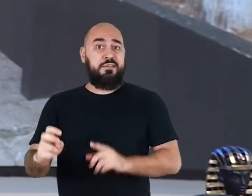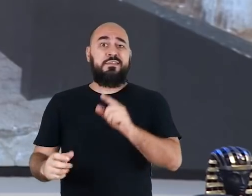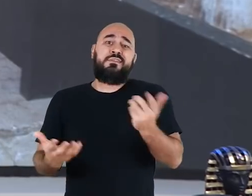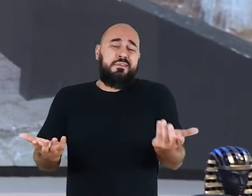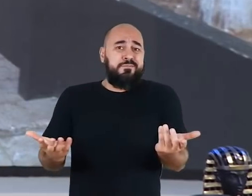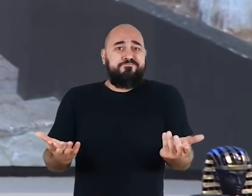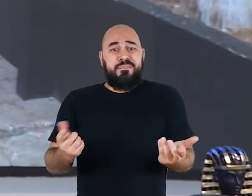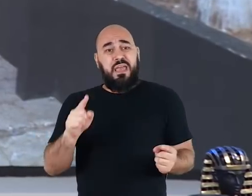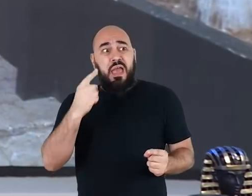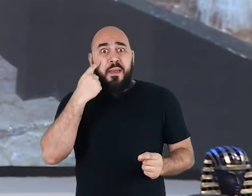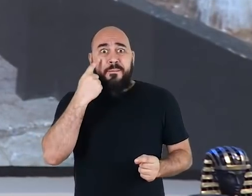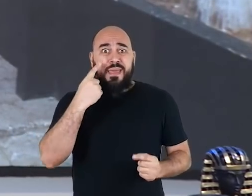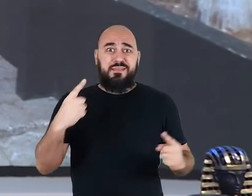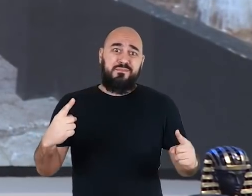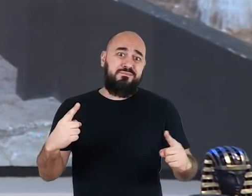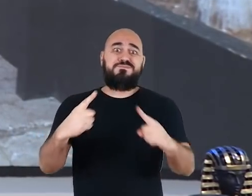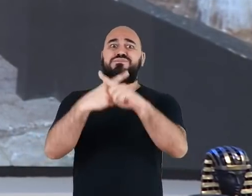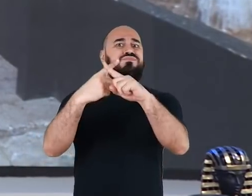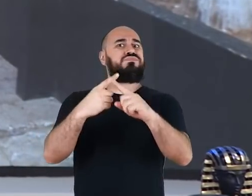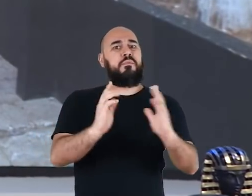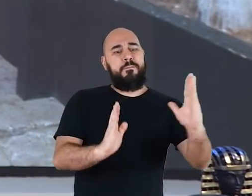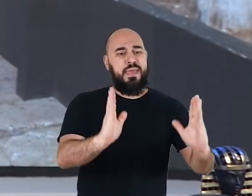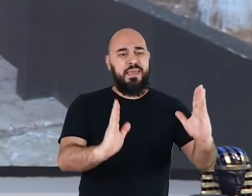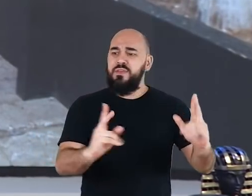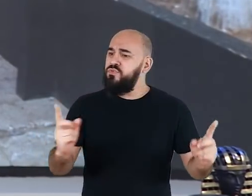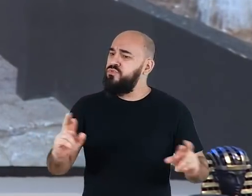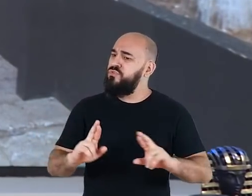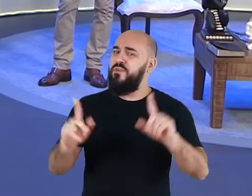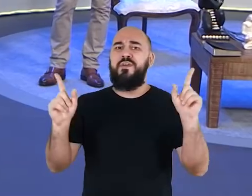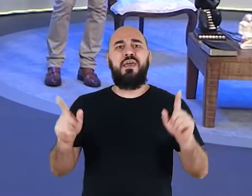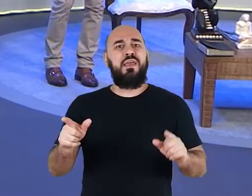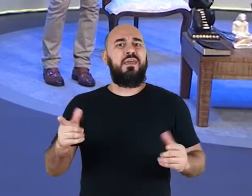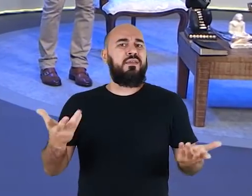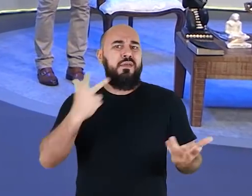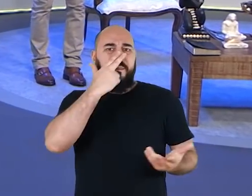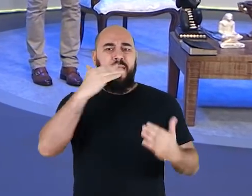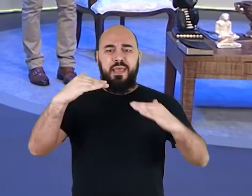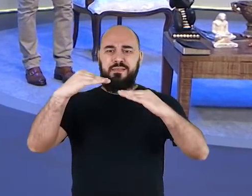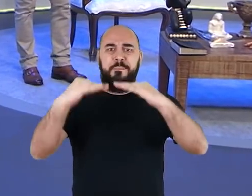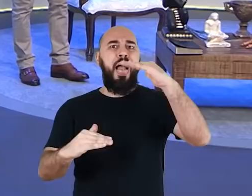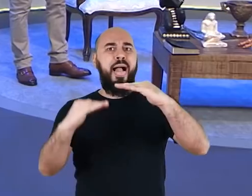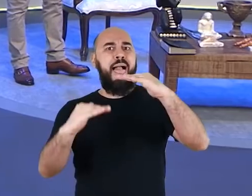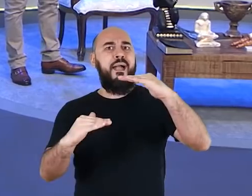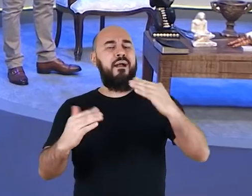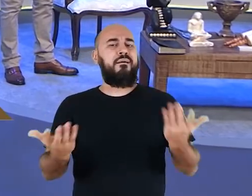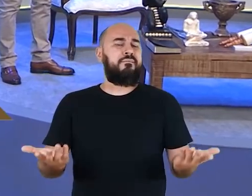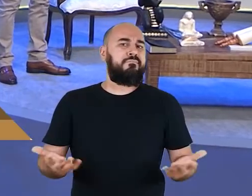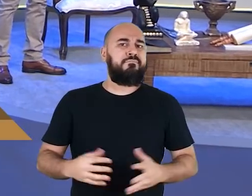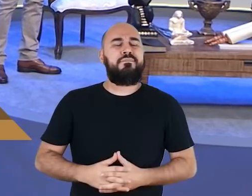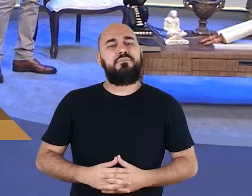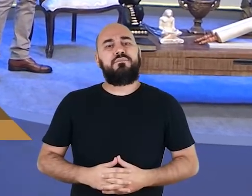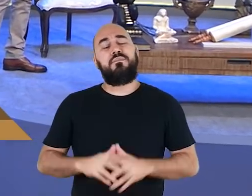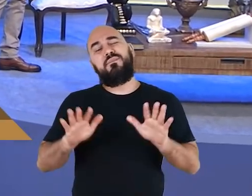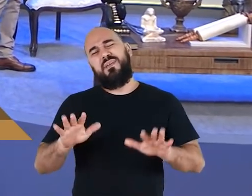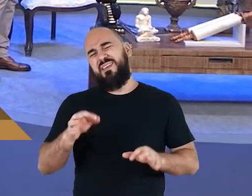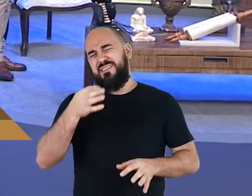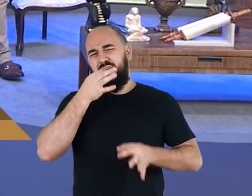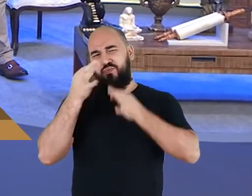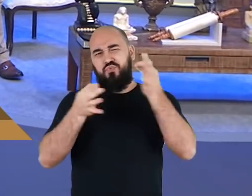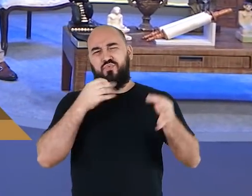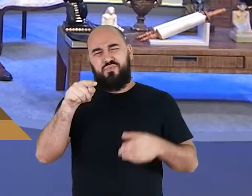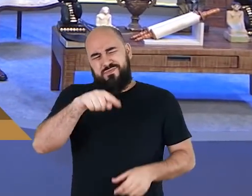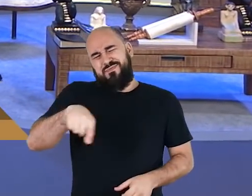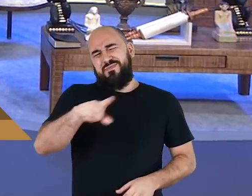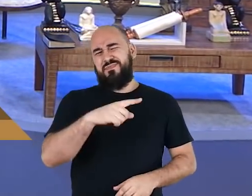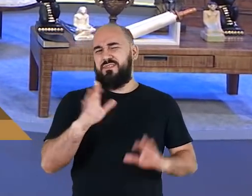acabou gerando, na visão de muitos, uma desigualdade. Mas deixando de lado essa discussão, porque o fórum não